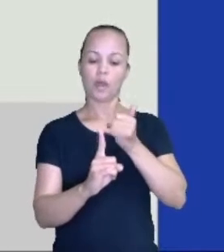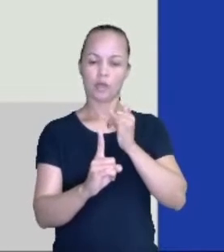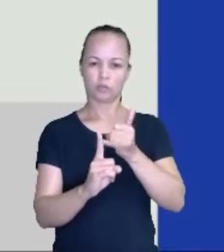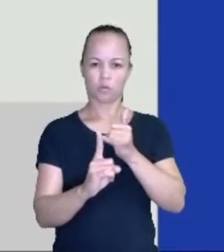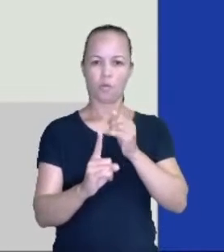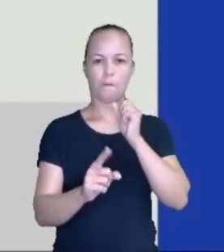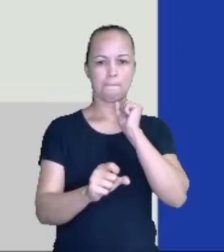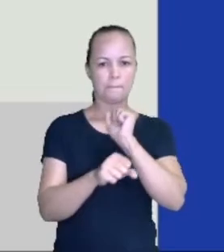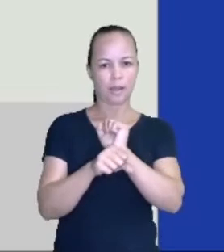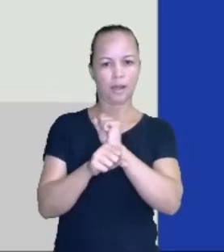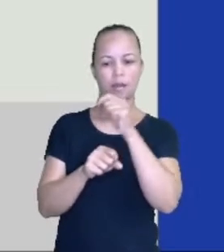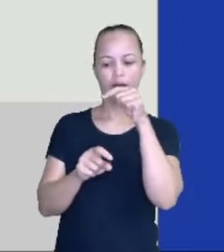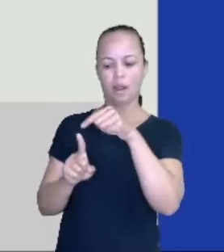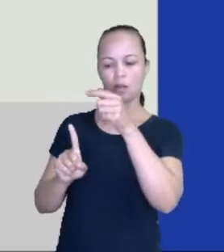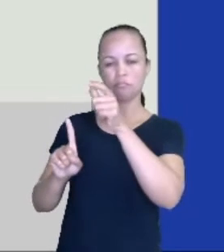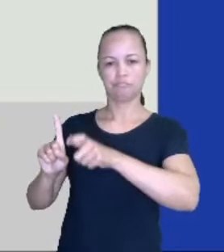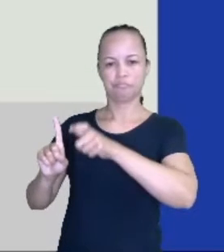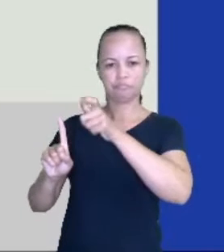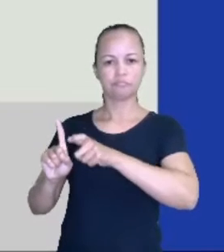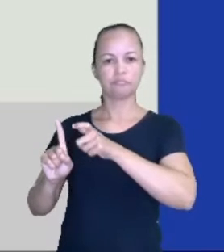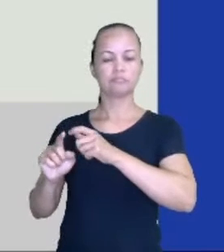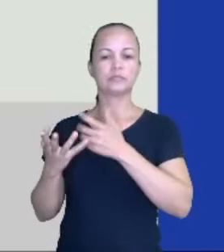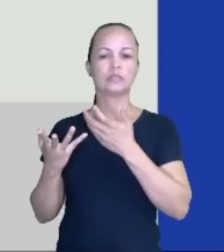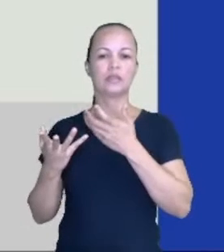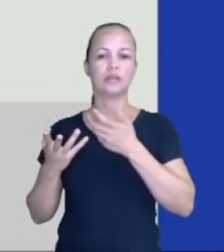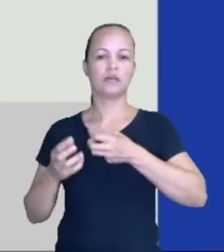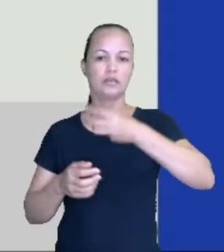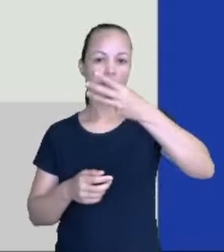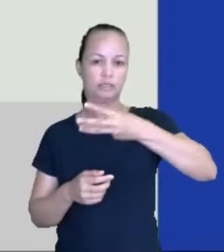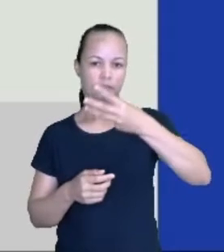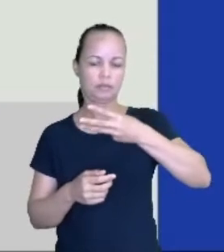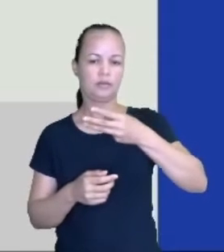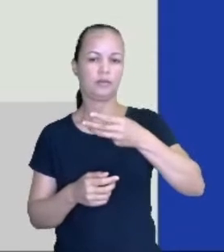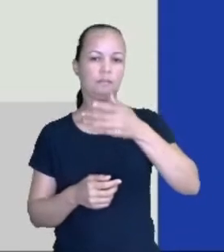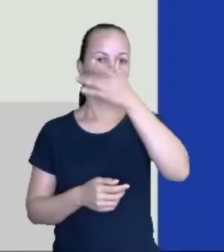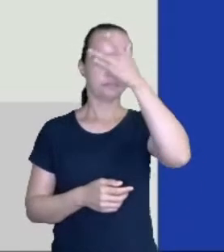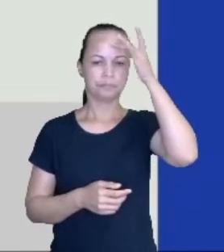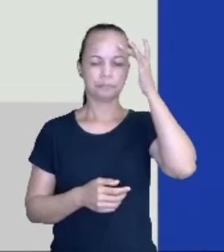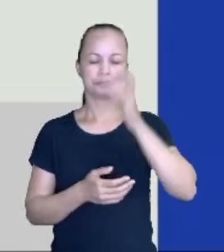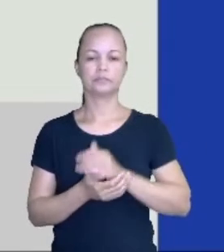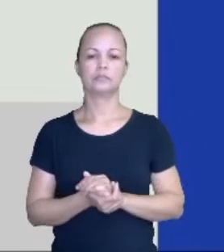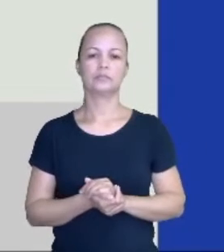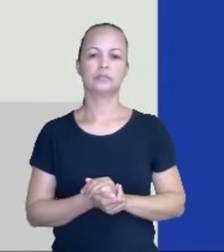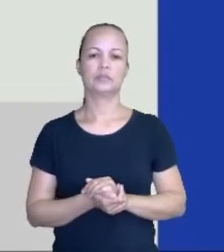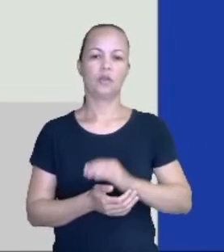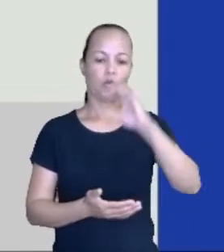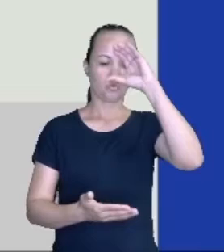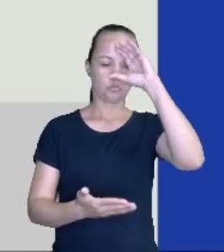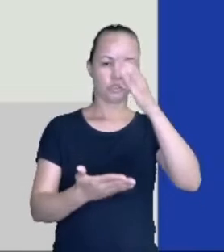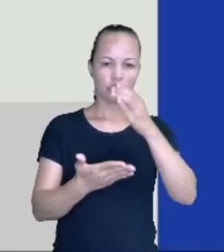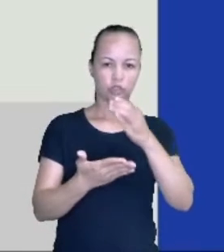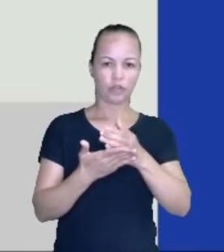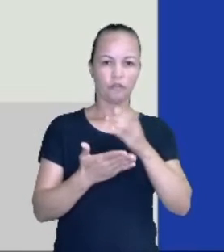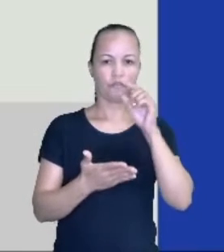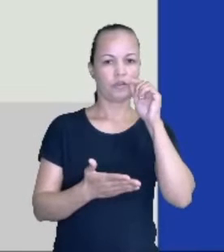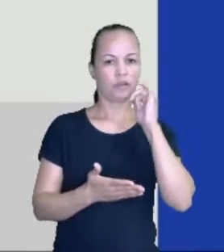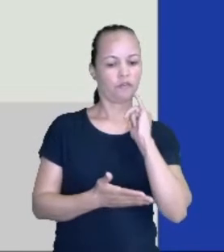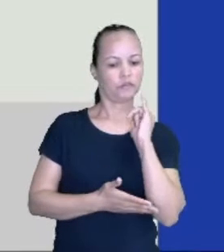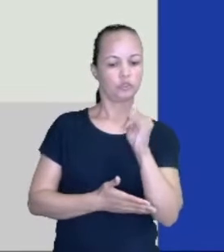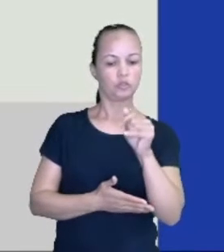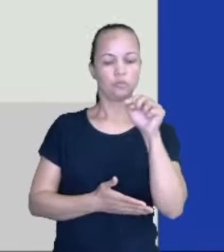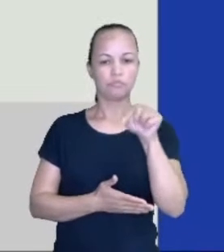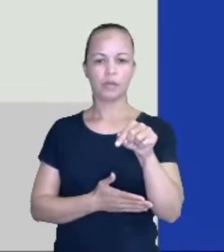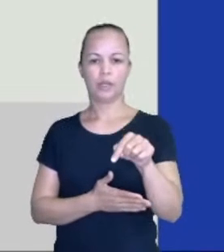está falando e é narrado em terceira pessoa. Exemplo, o chefe disse para ele limpar